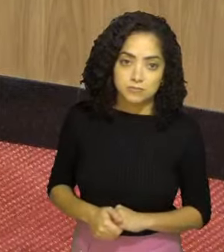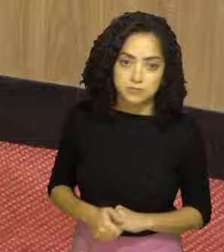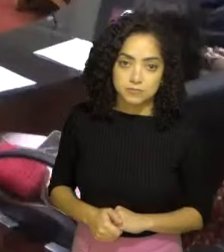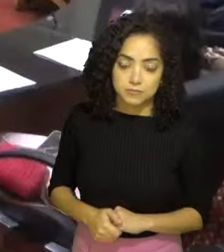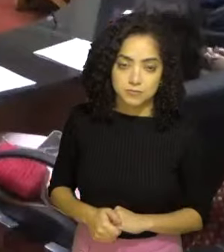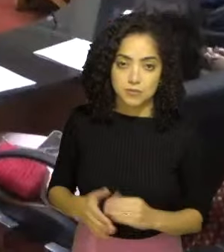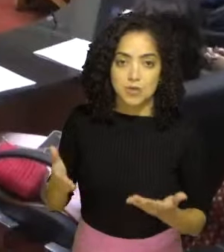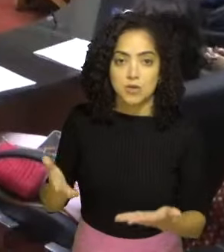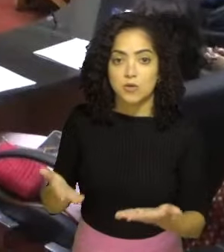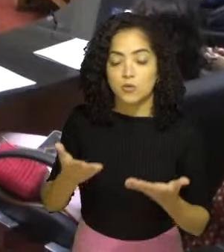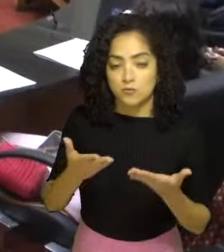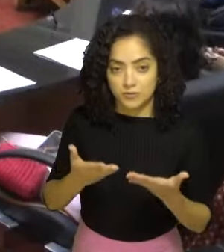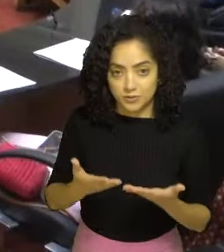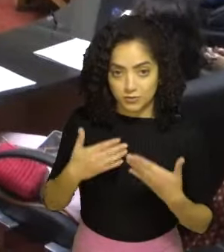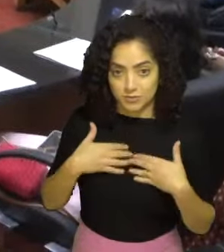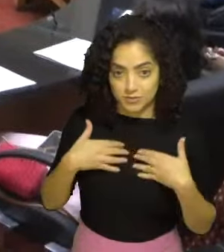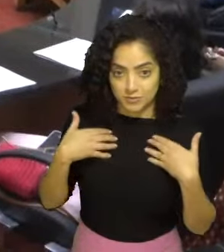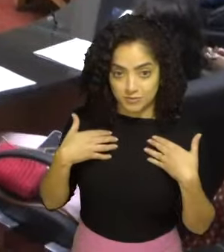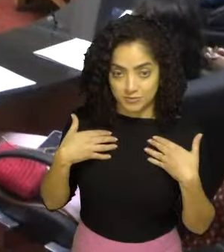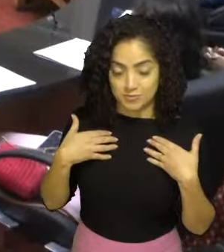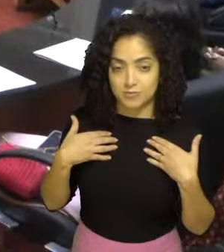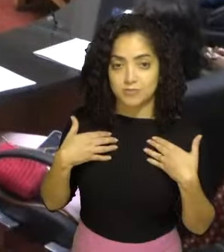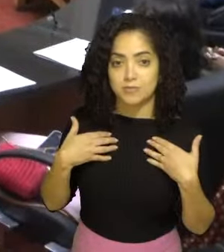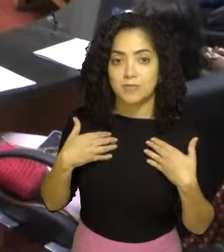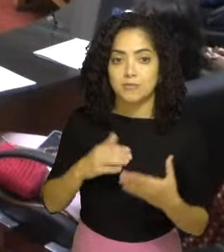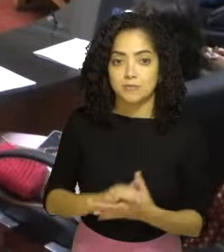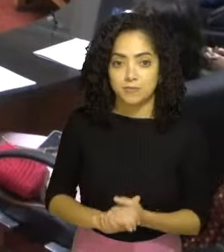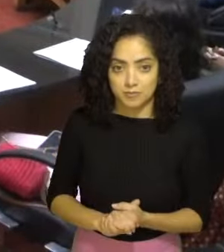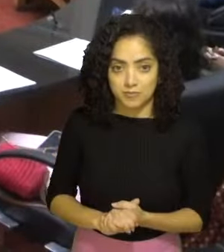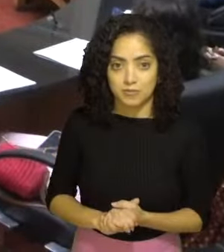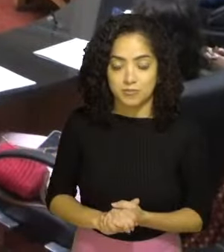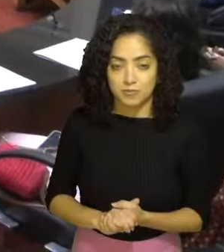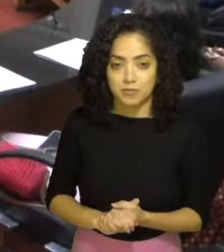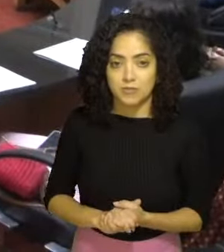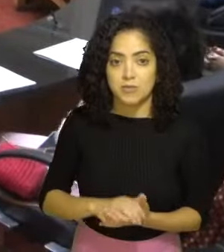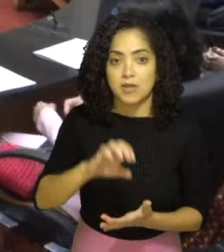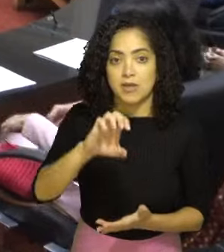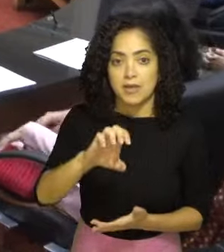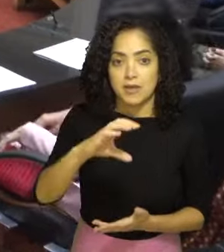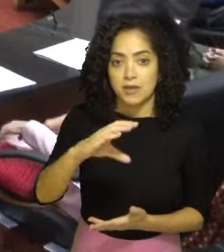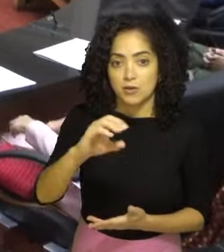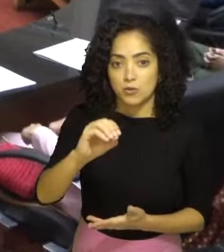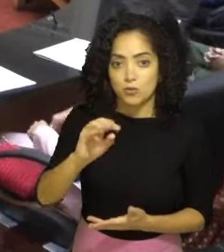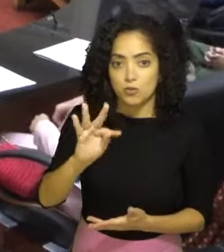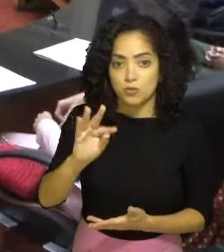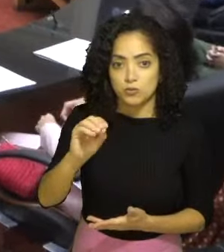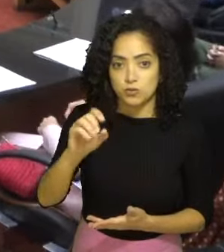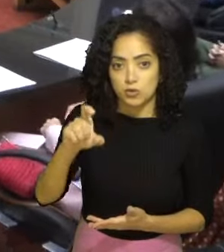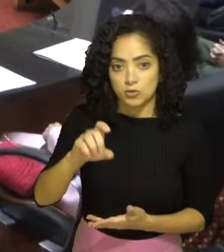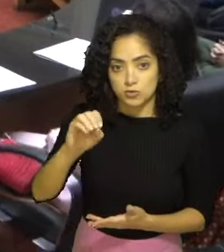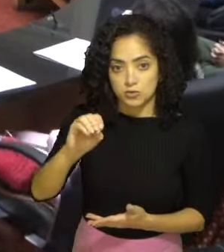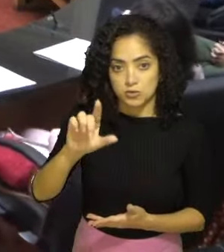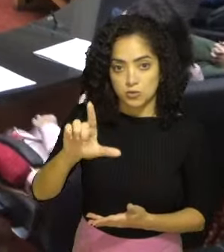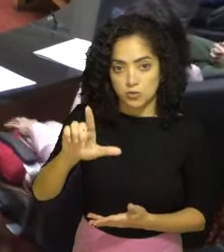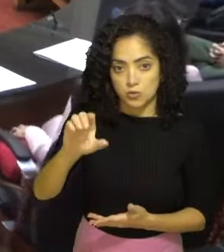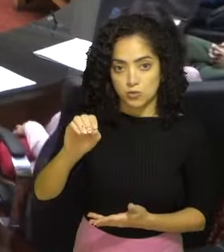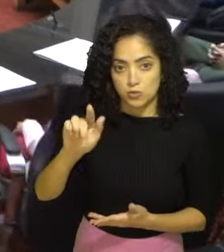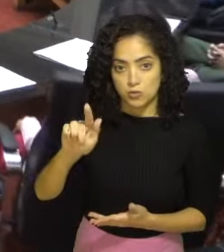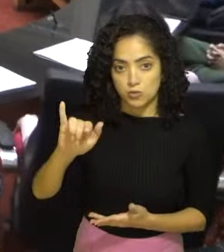Convidamos para receber a homenagem à especialista em ecotoxicologia na BASF SA, doutora